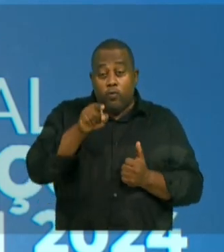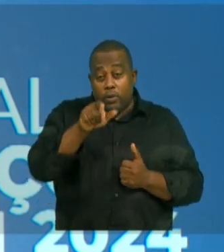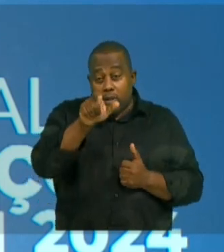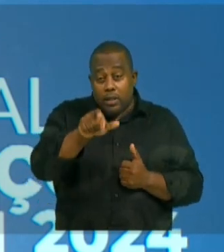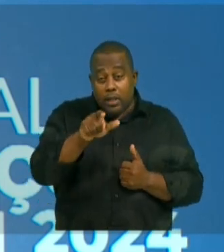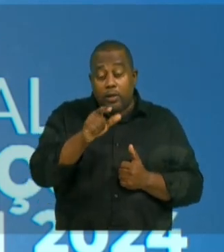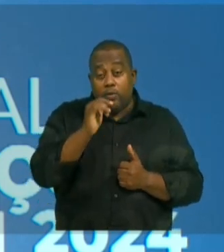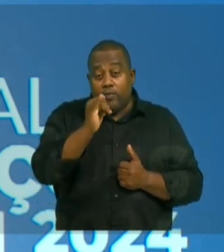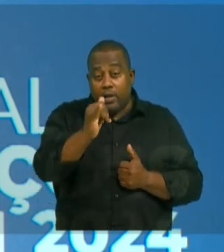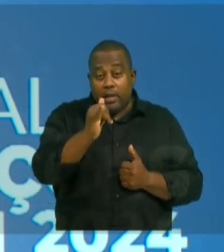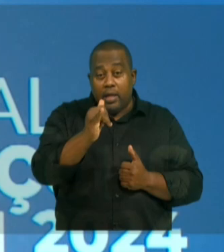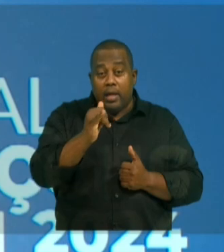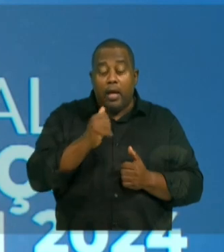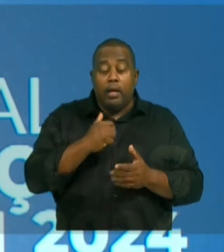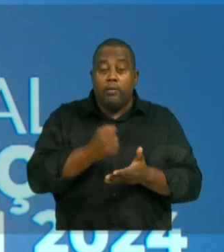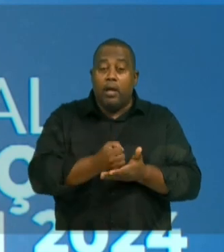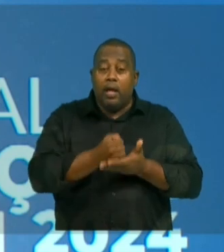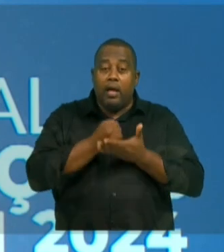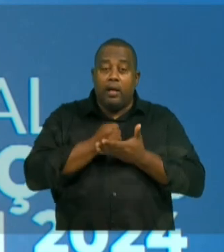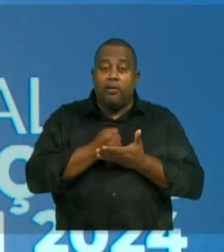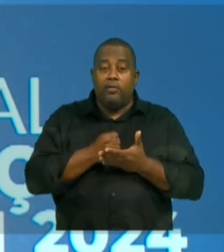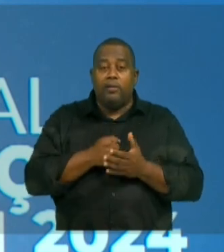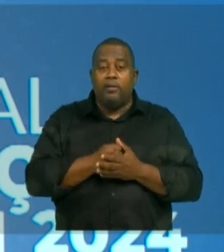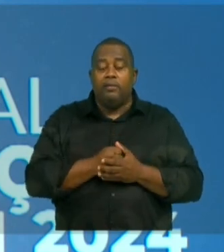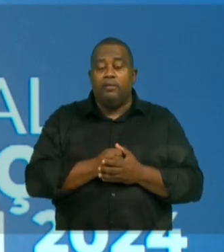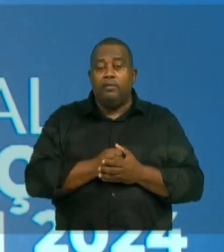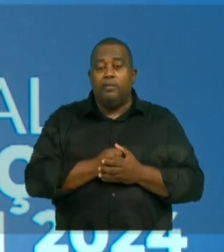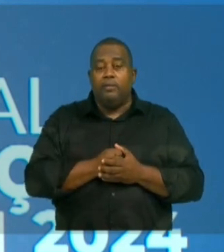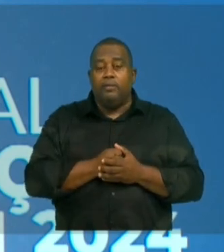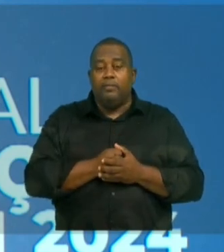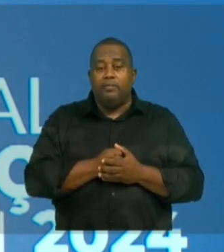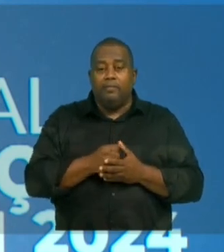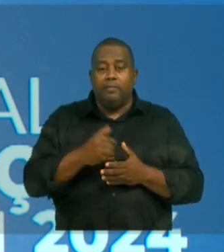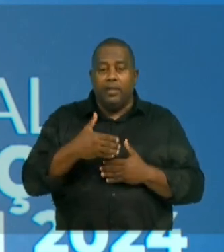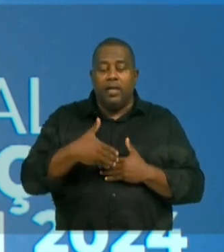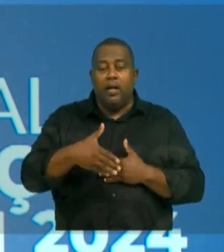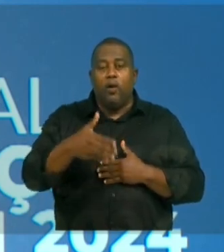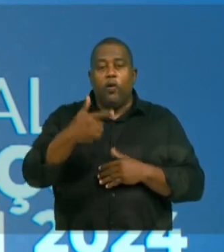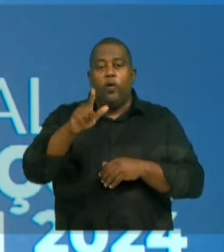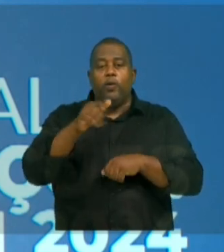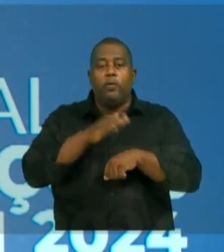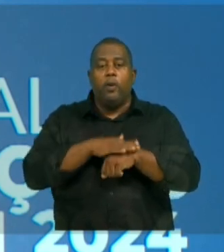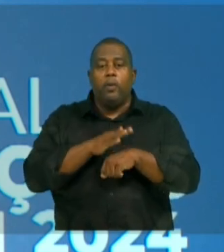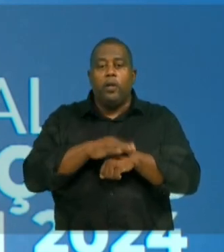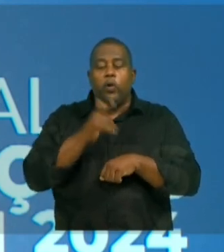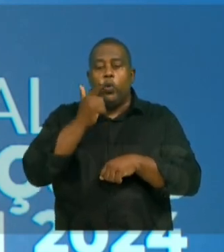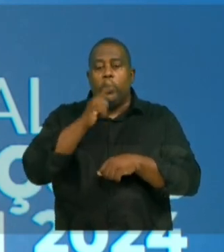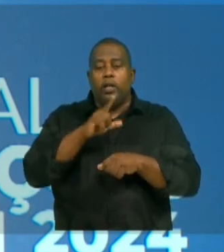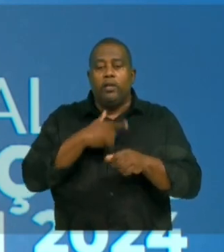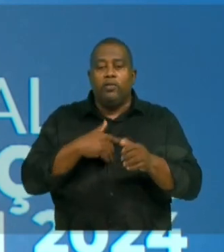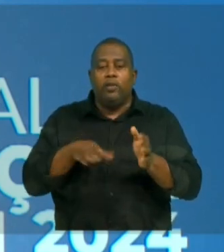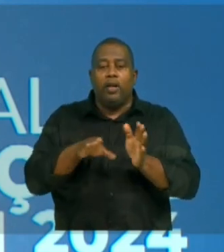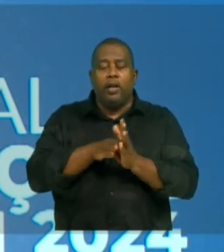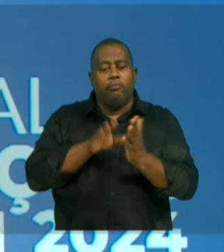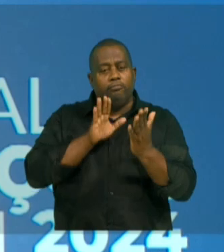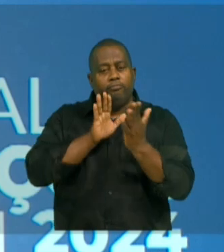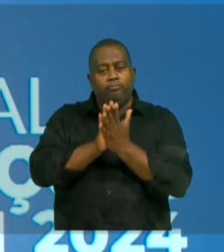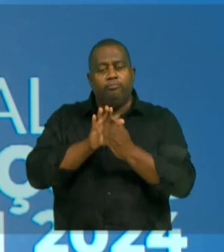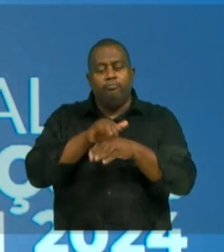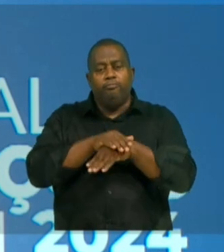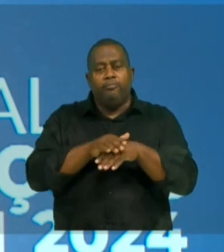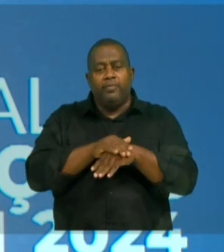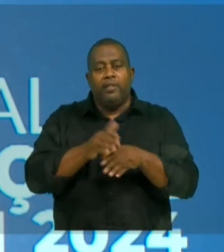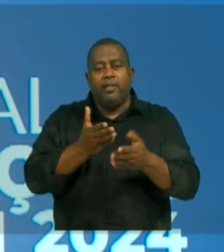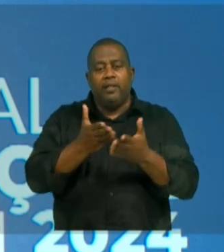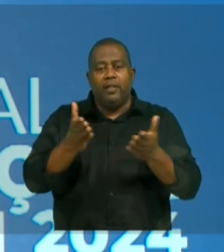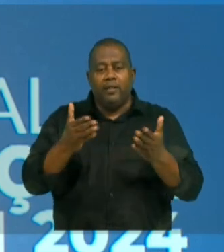falando para nos beneficiar para que em outro momento a gente Chegue aqui para falar com vocês que